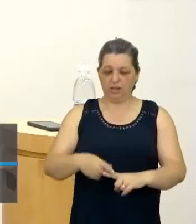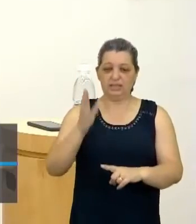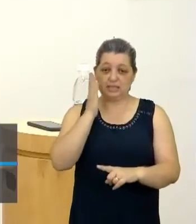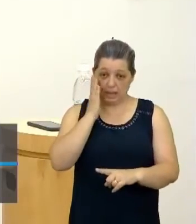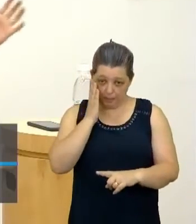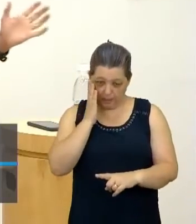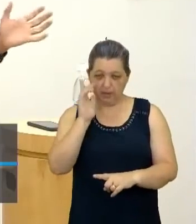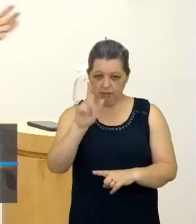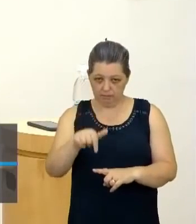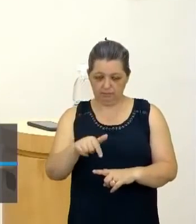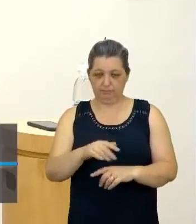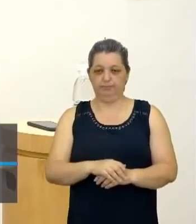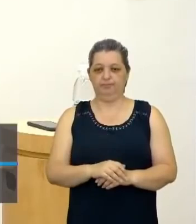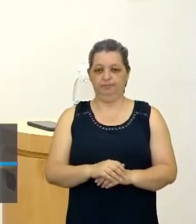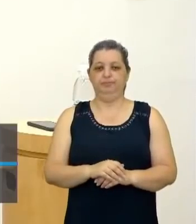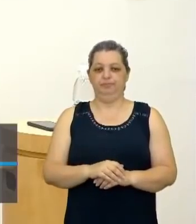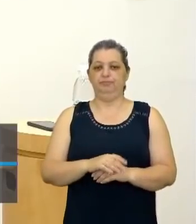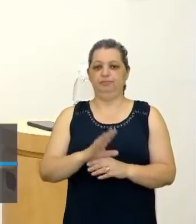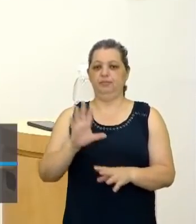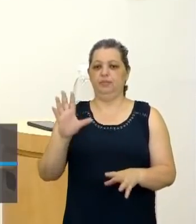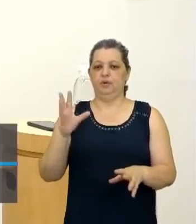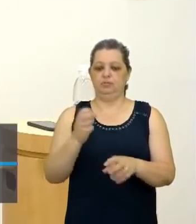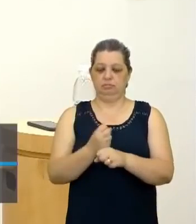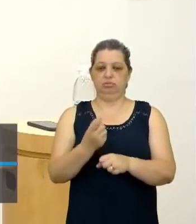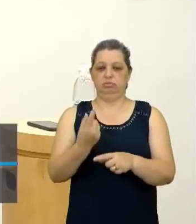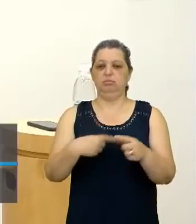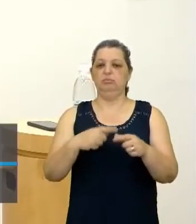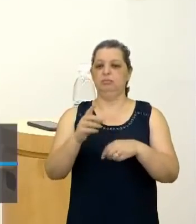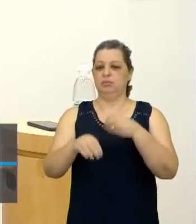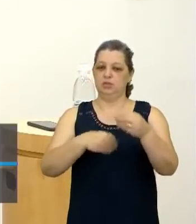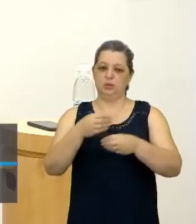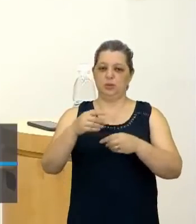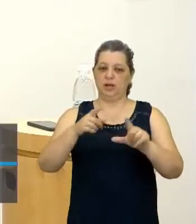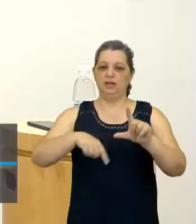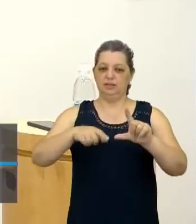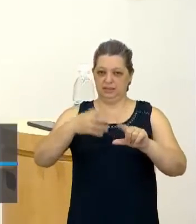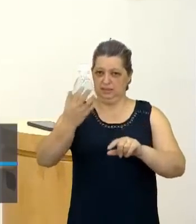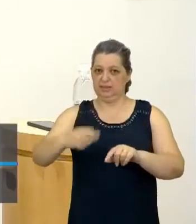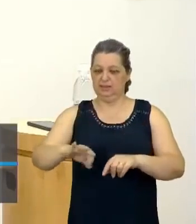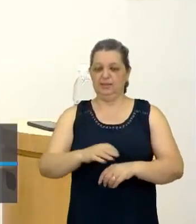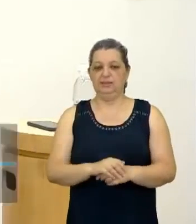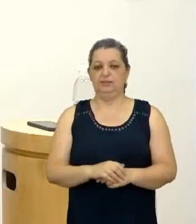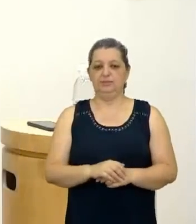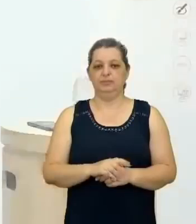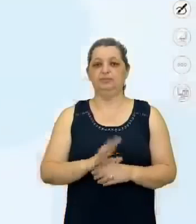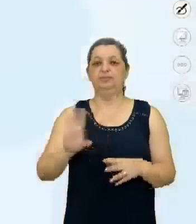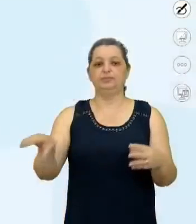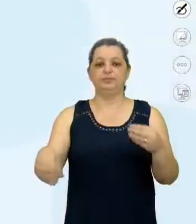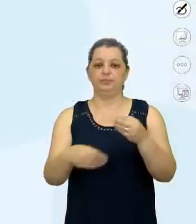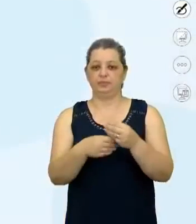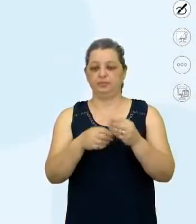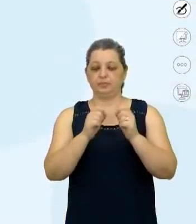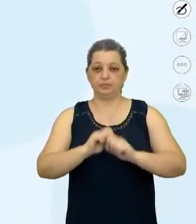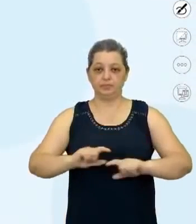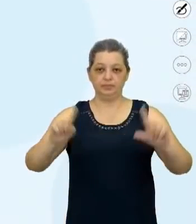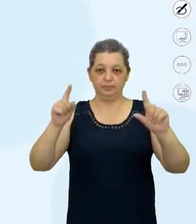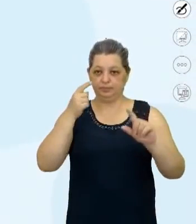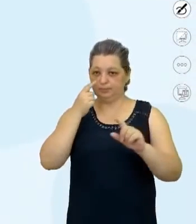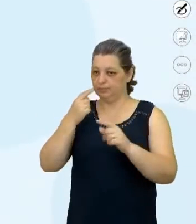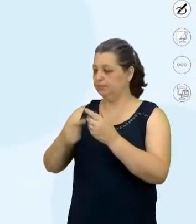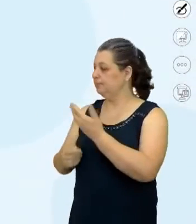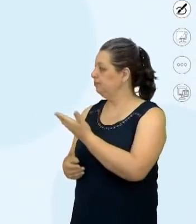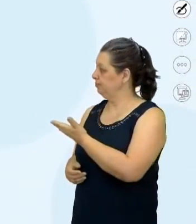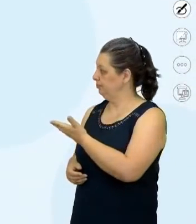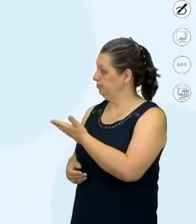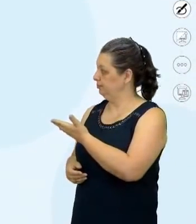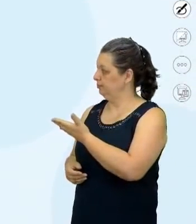tabuada e as 4 operações e a gente mistura tudo com as letras que vai dar certo, tá bom? Então vamos aqui acrescentar essas imagens aqui para vocês. Olha